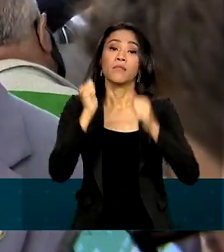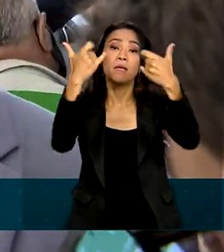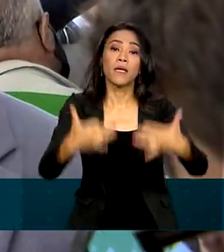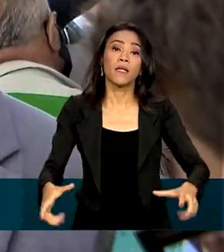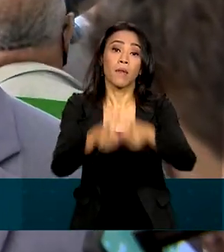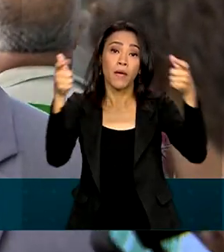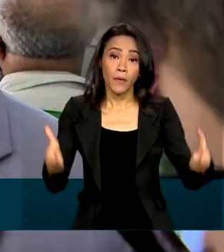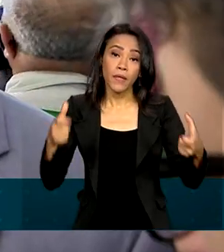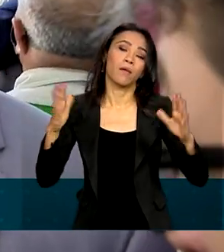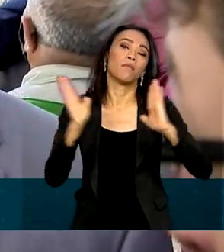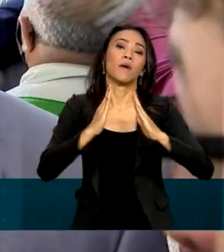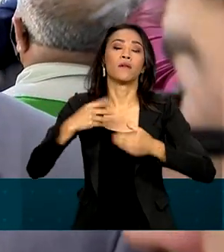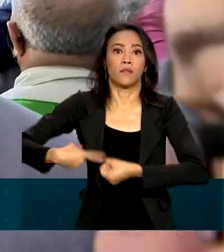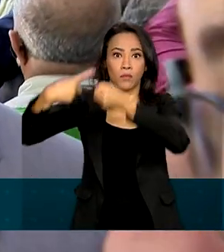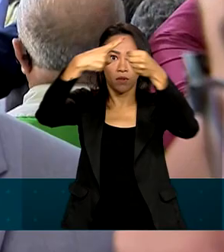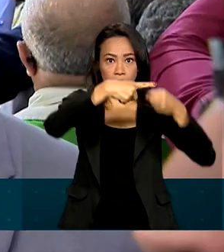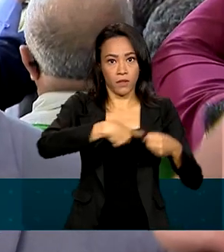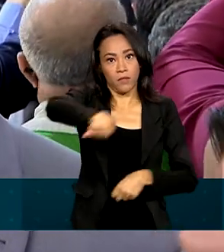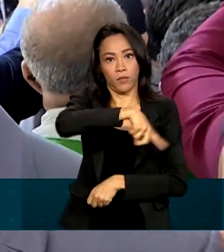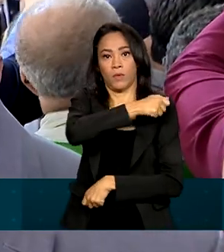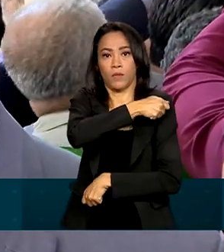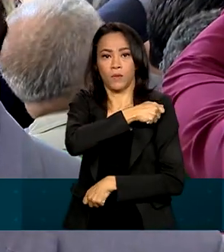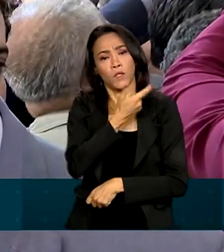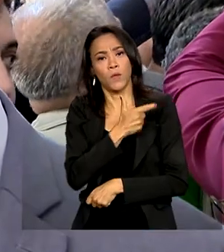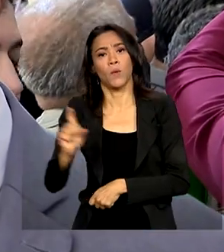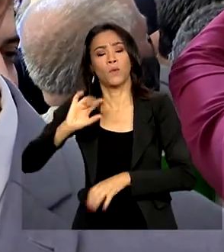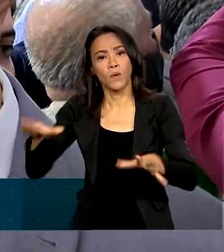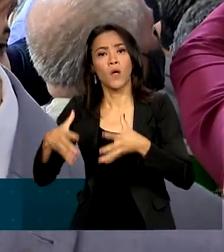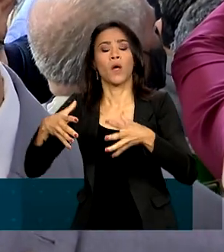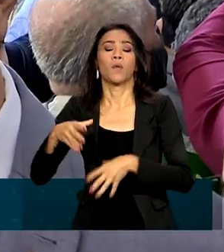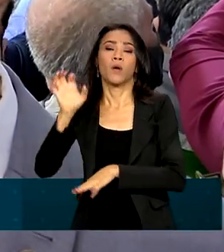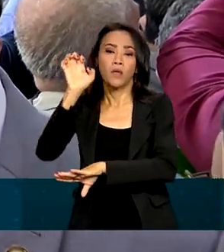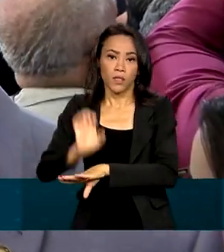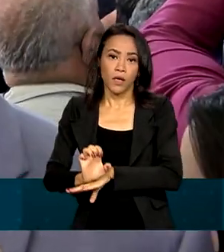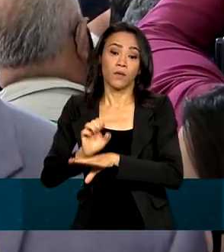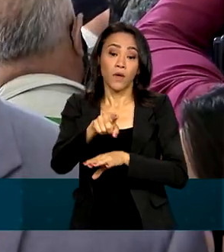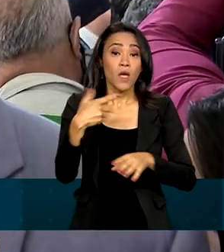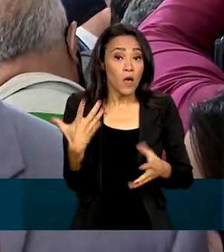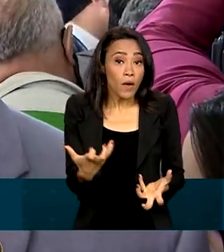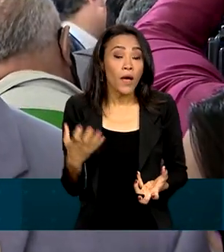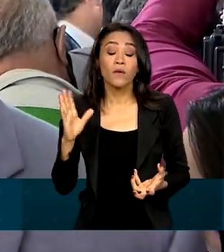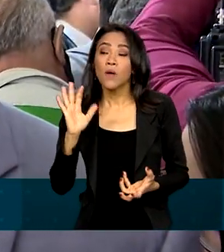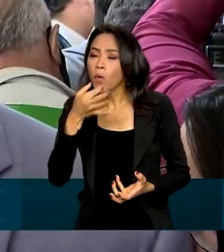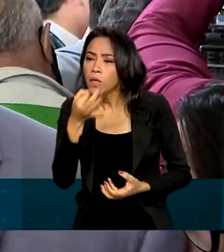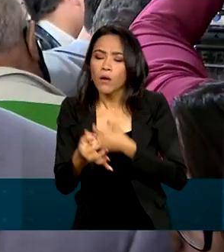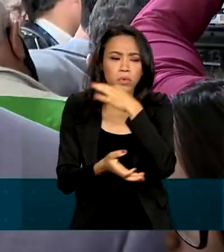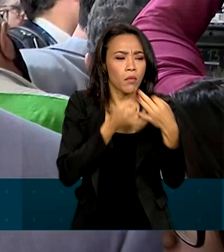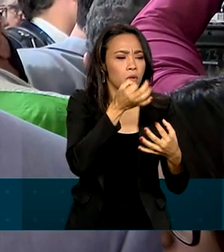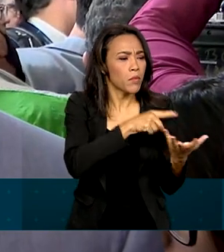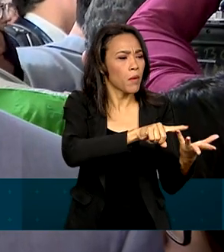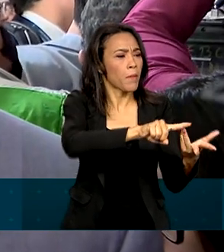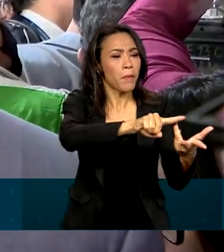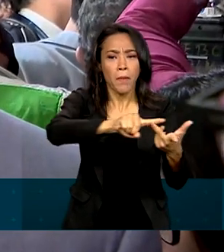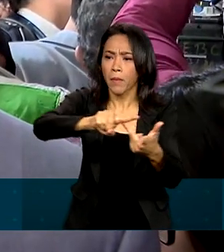e outra grande parte estão nos estados. É importante esse regime de colaboração, portanto, o meu estilo será de ouvir atentamente todas as